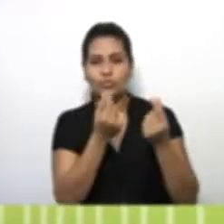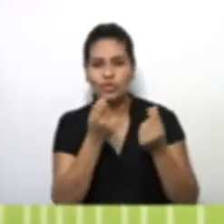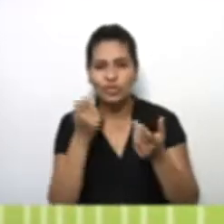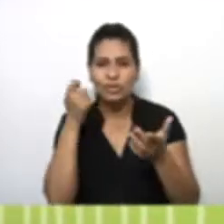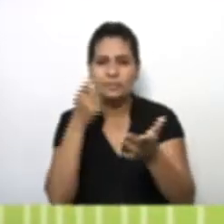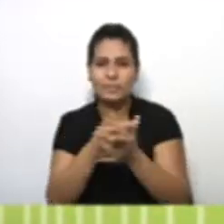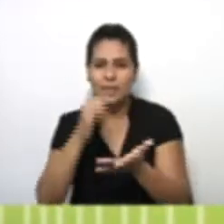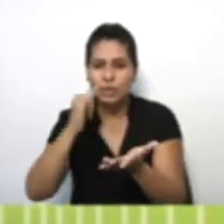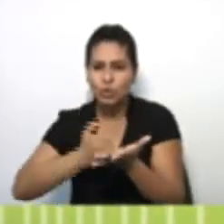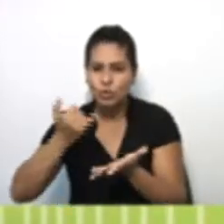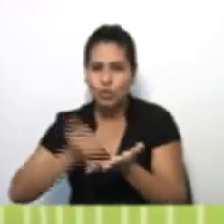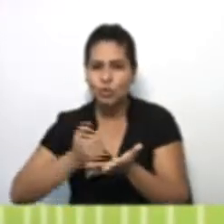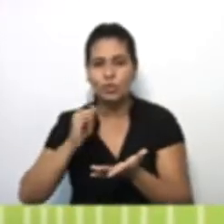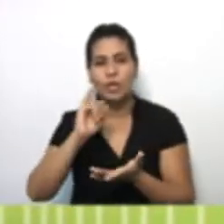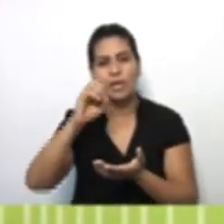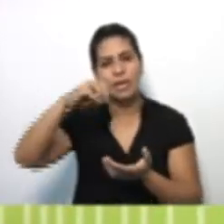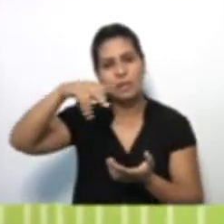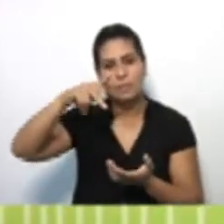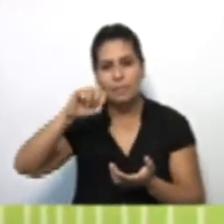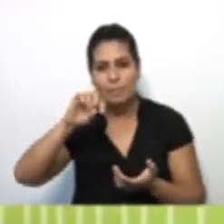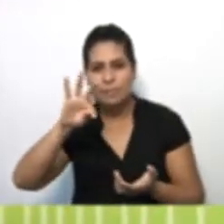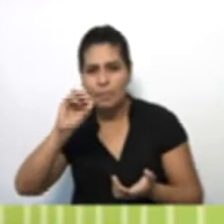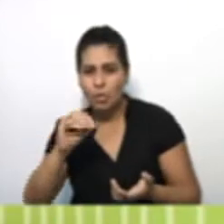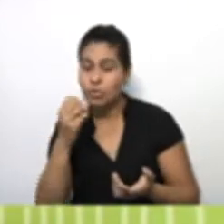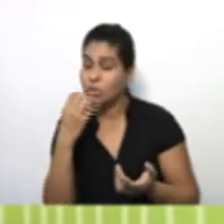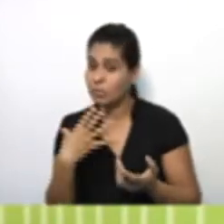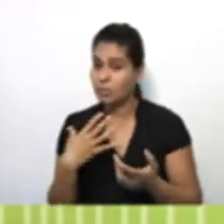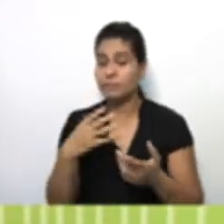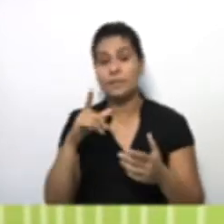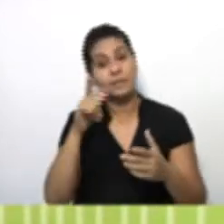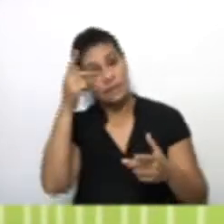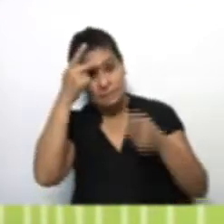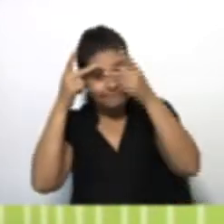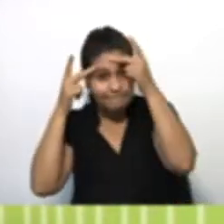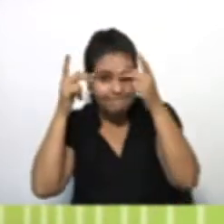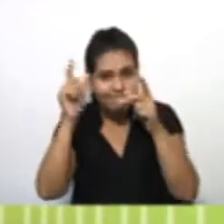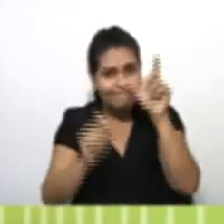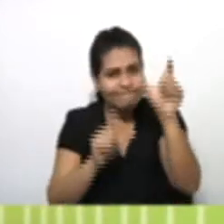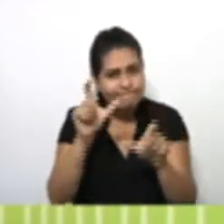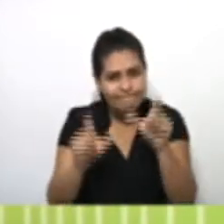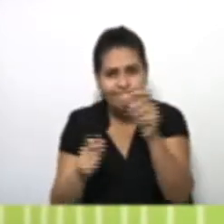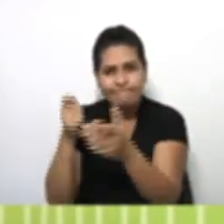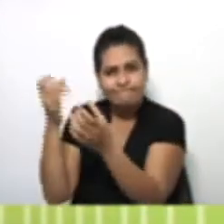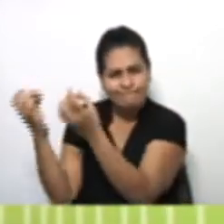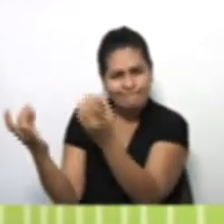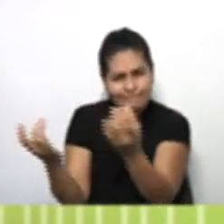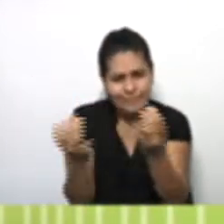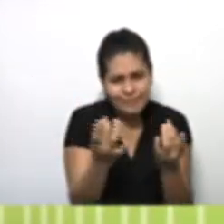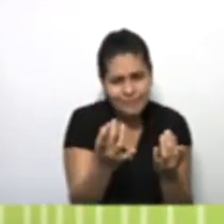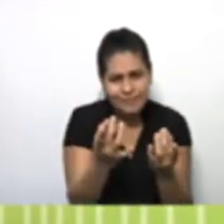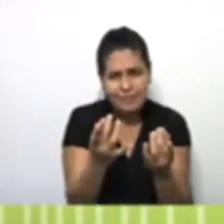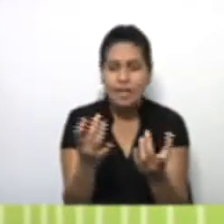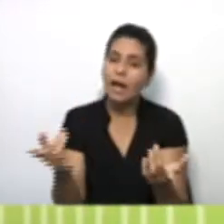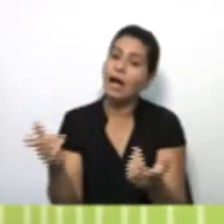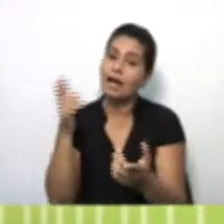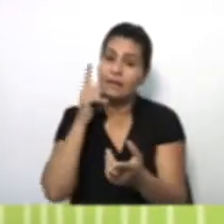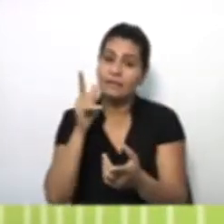a economia tá boa, se você realmente tem um mercado, tem um público-alvo para poder vender, e muitas vezes isso vai te